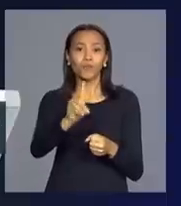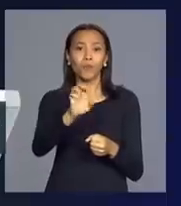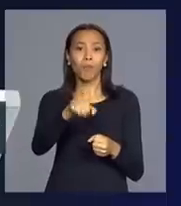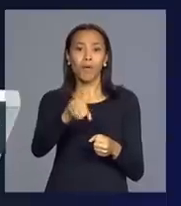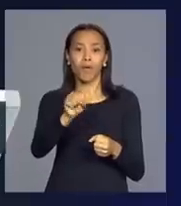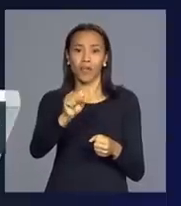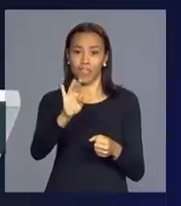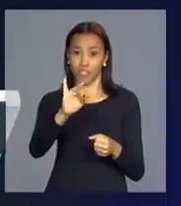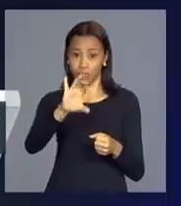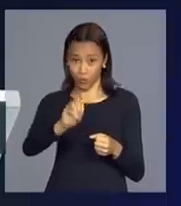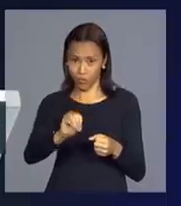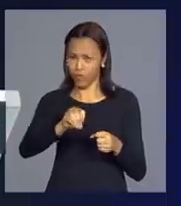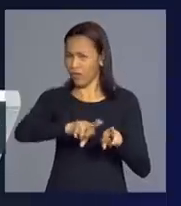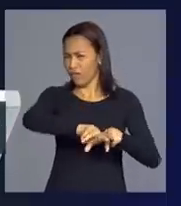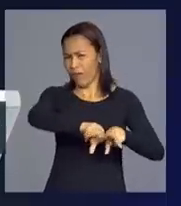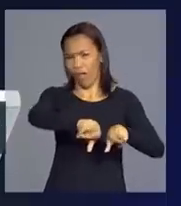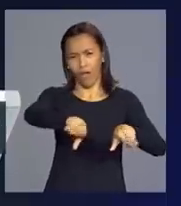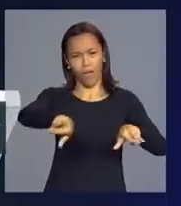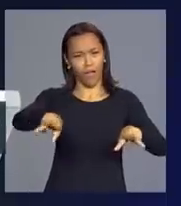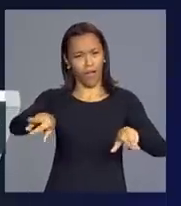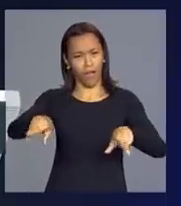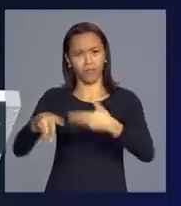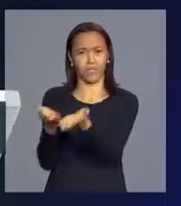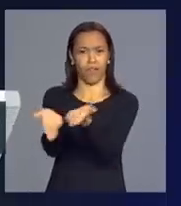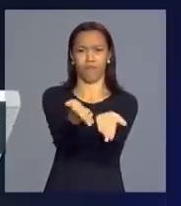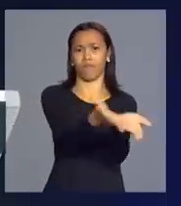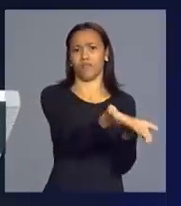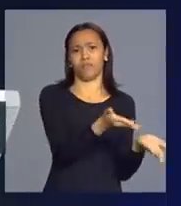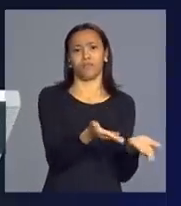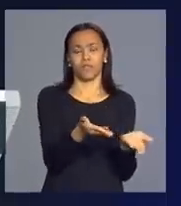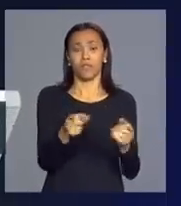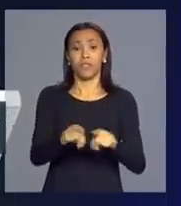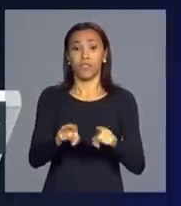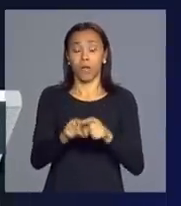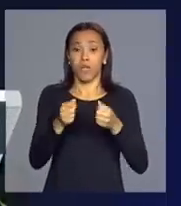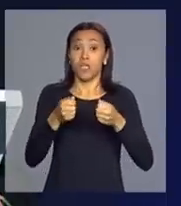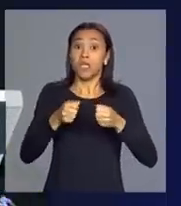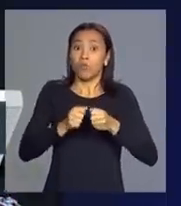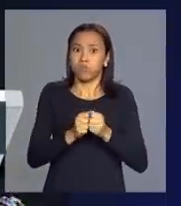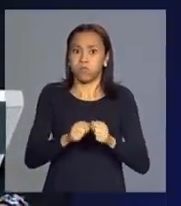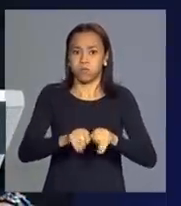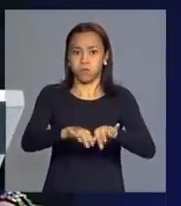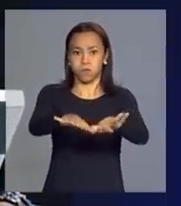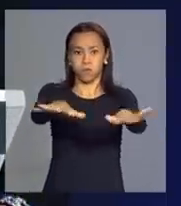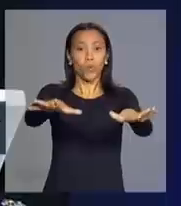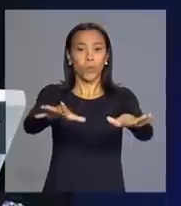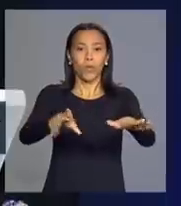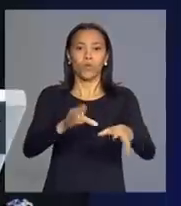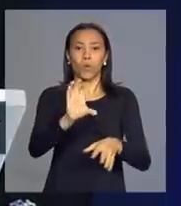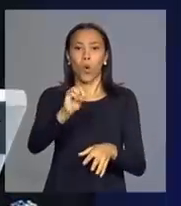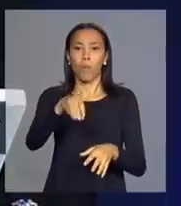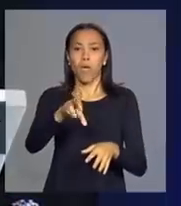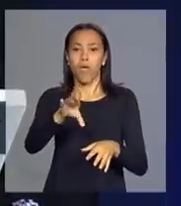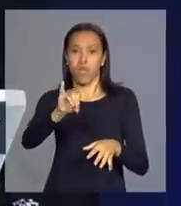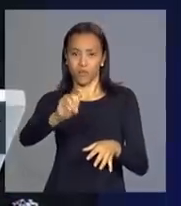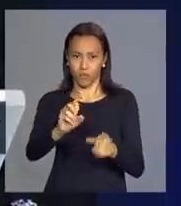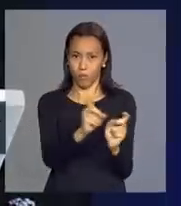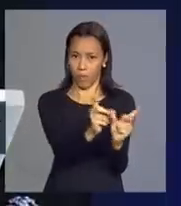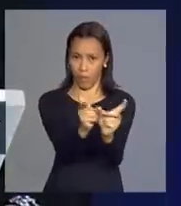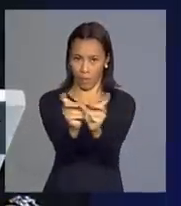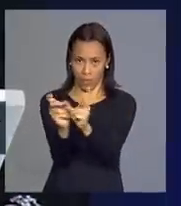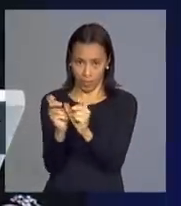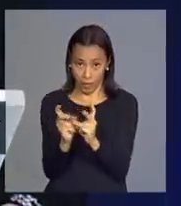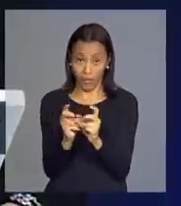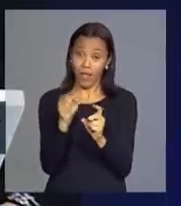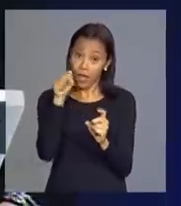por serviços de todos os tipos e uma extraordinária expansão do comércio. Aliás, o comércio é